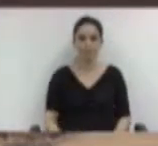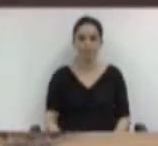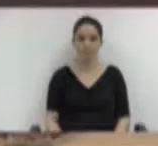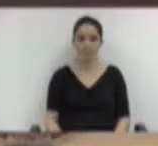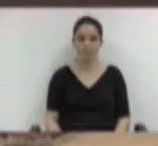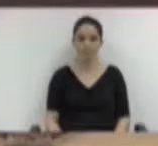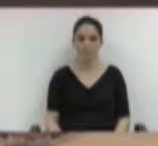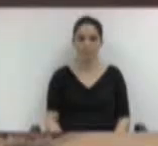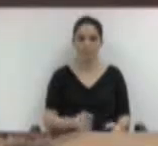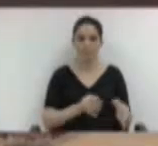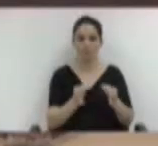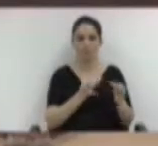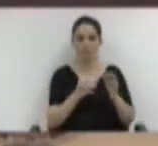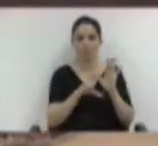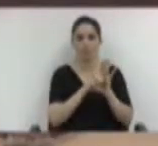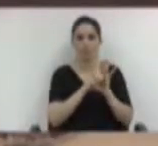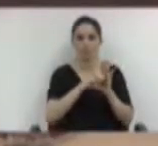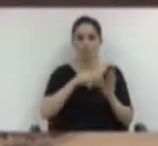Projeto de Lei número